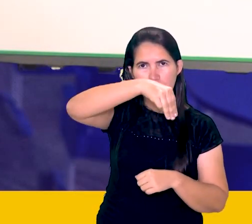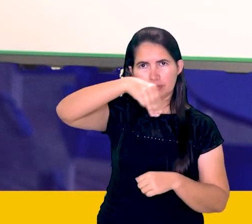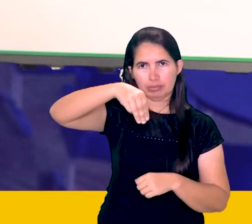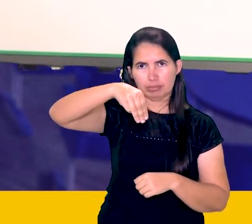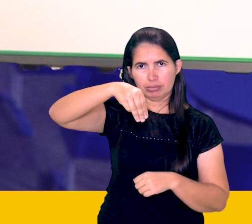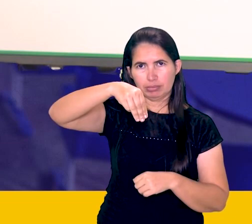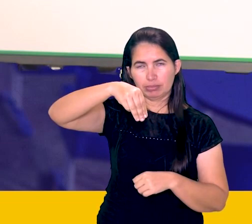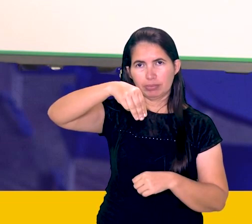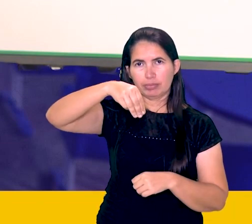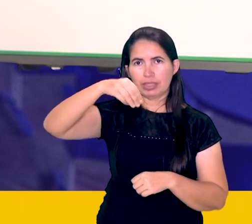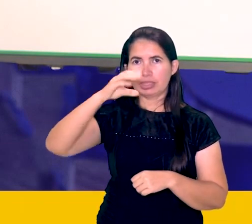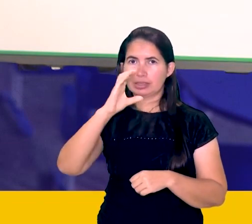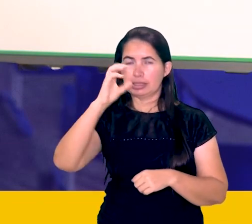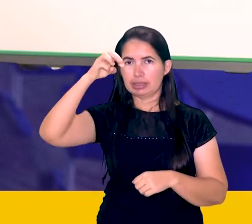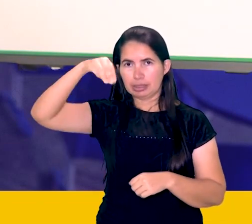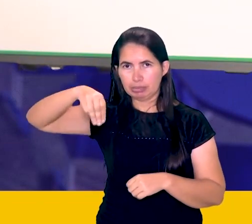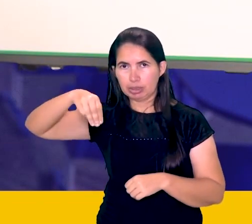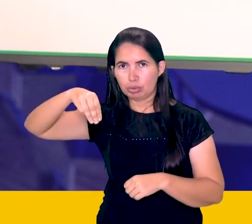Milímetro,